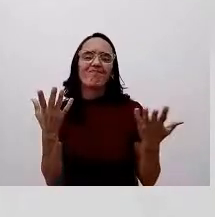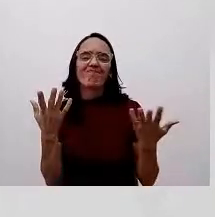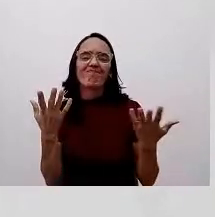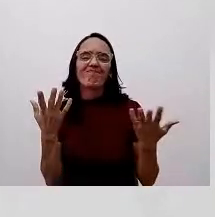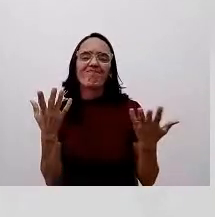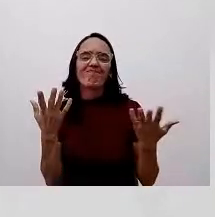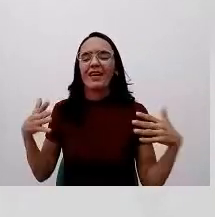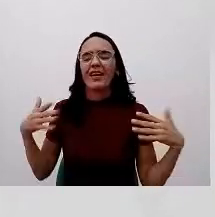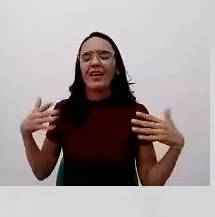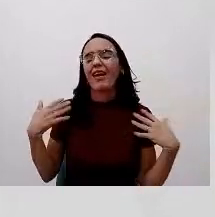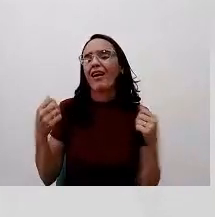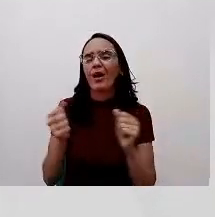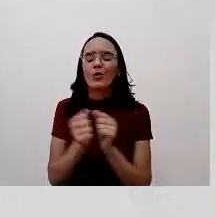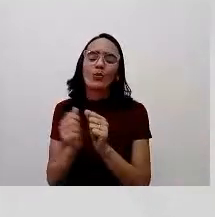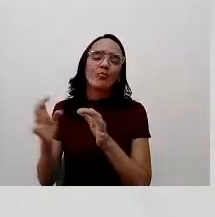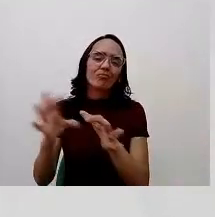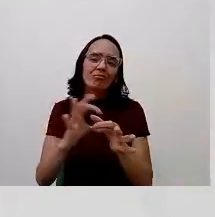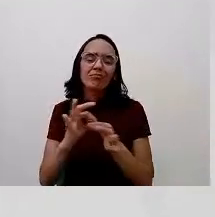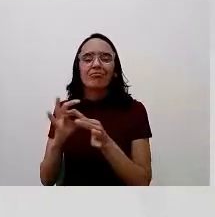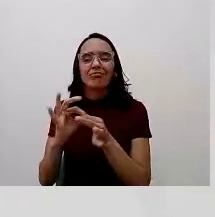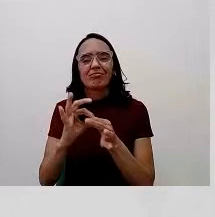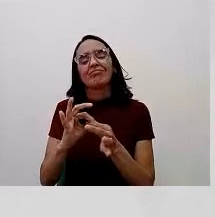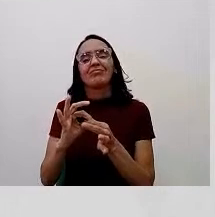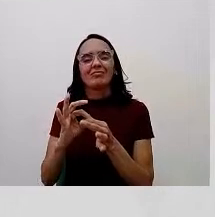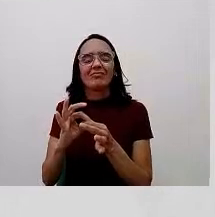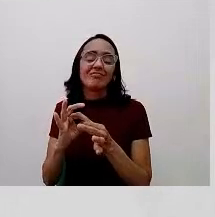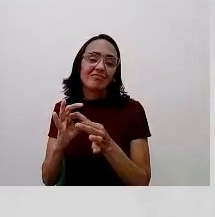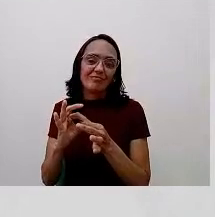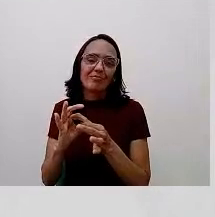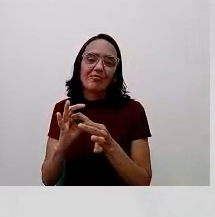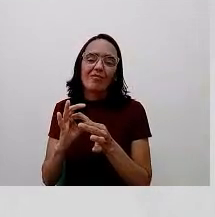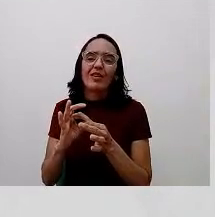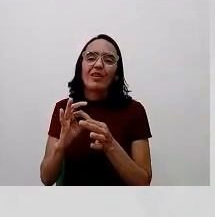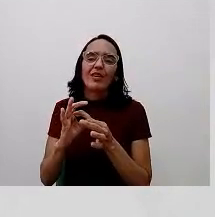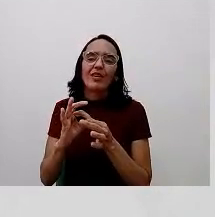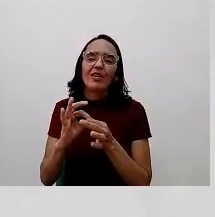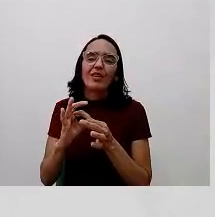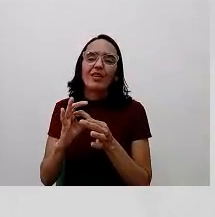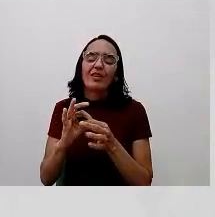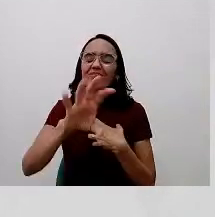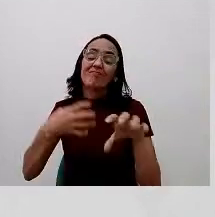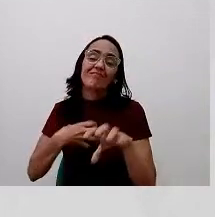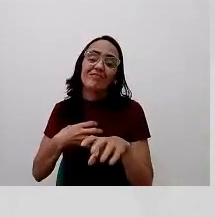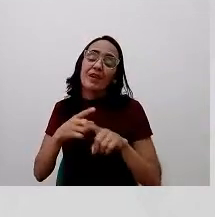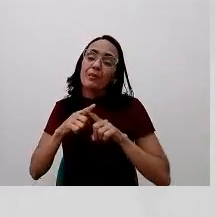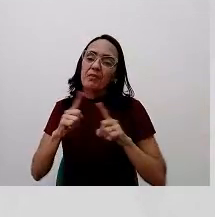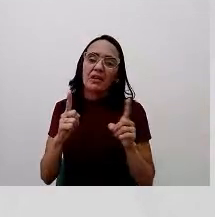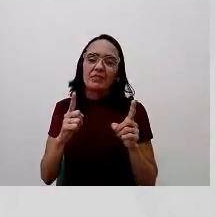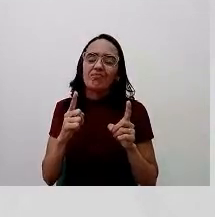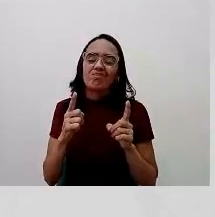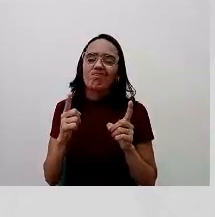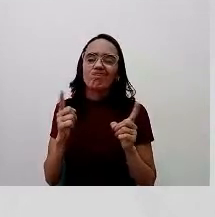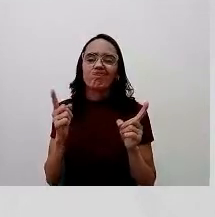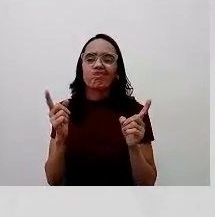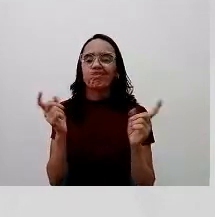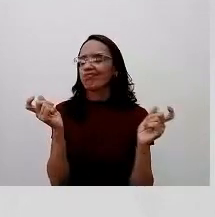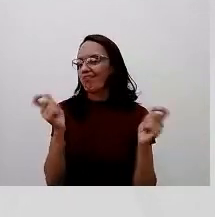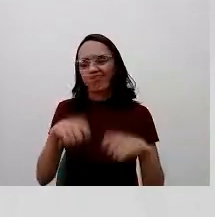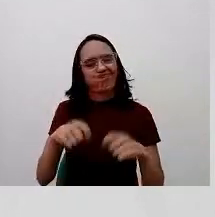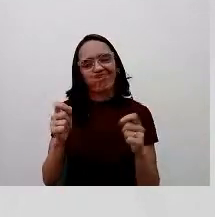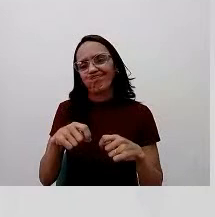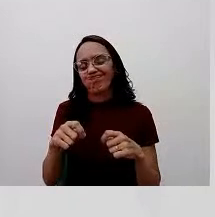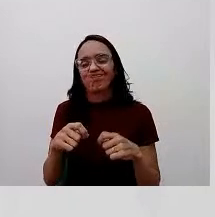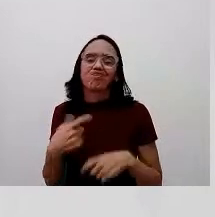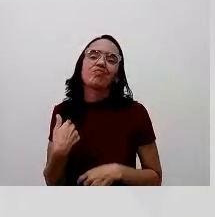da aproximando, né, uma proximidade humana. Mas como não é possível devido à pandemia de COVID-19, a gente teve que adaptar o nosso